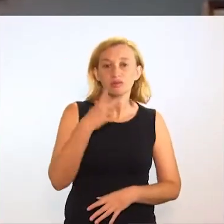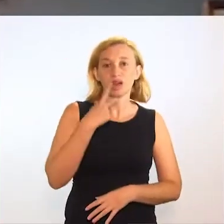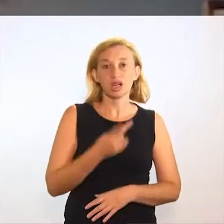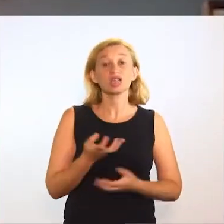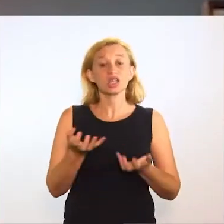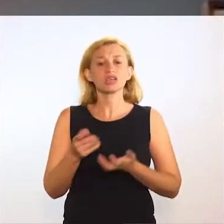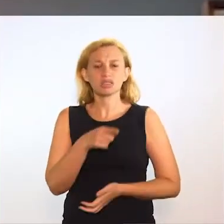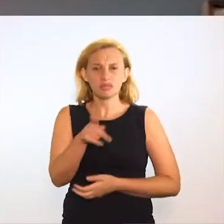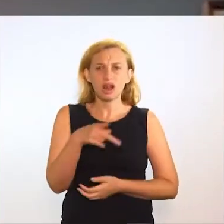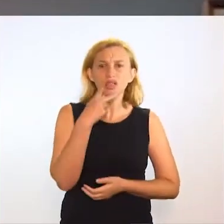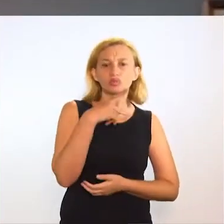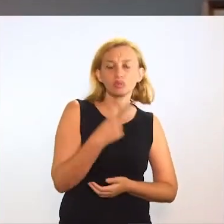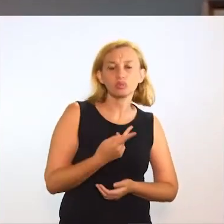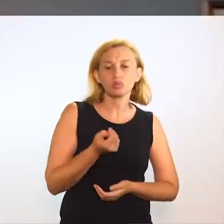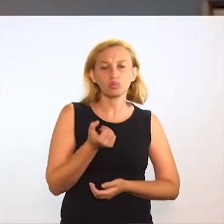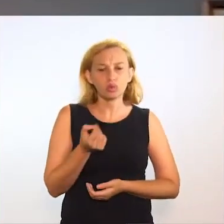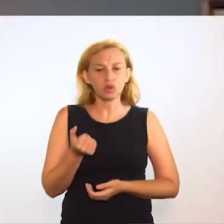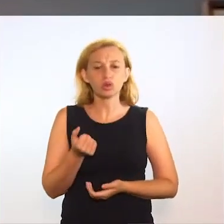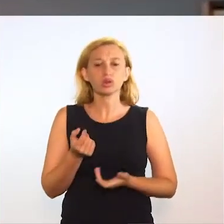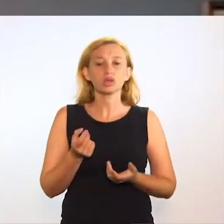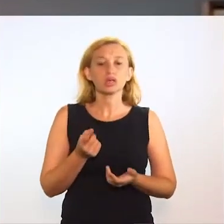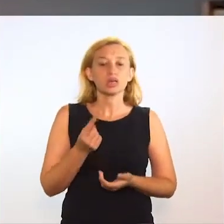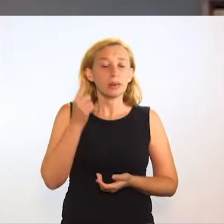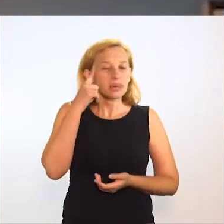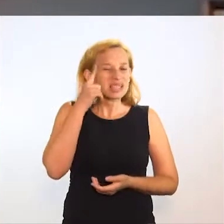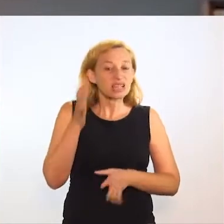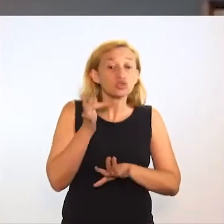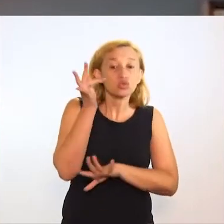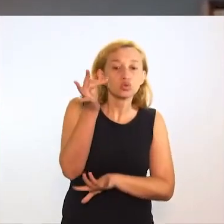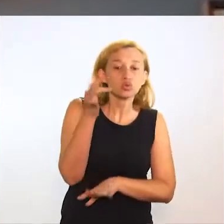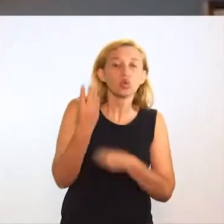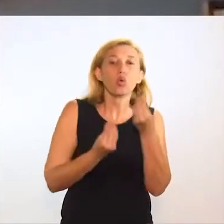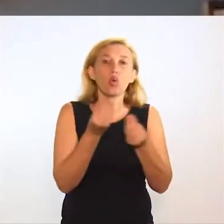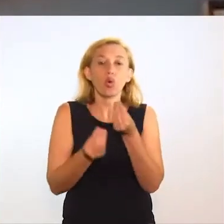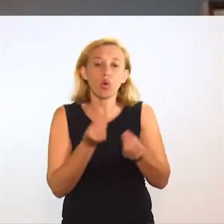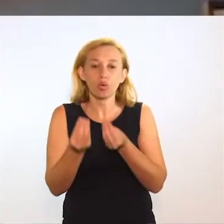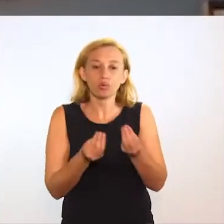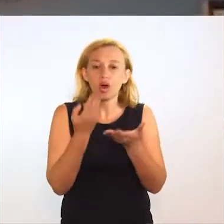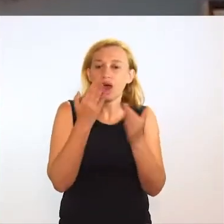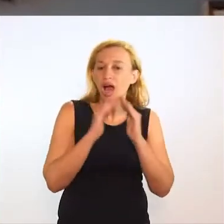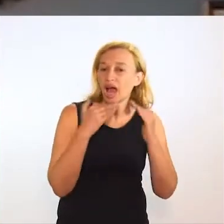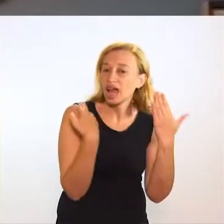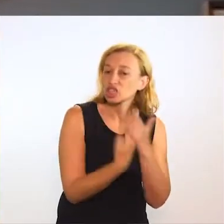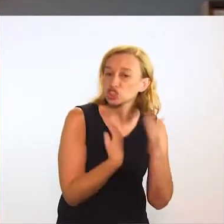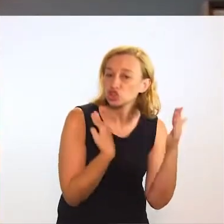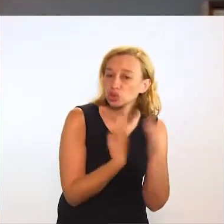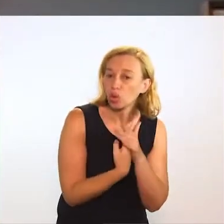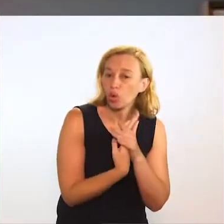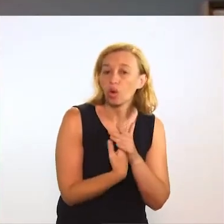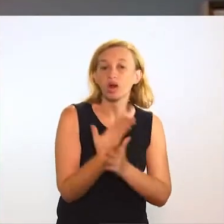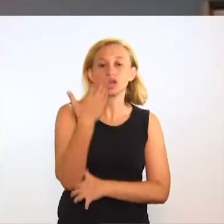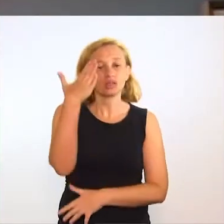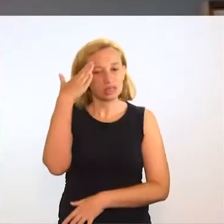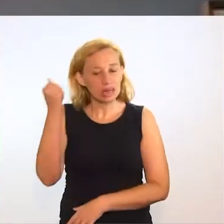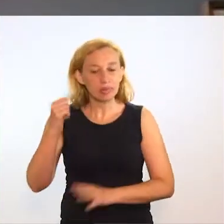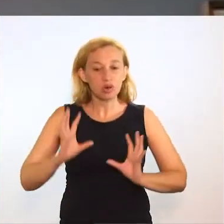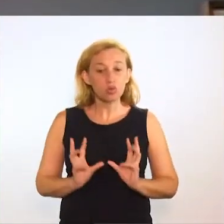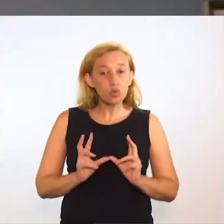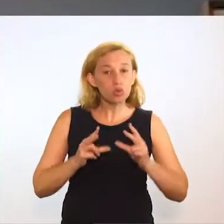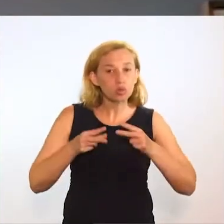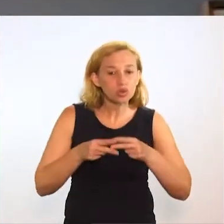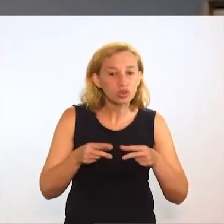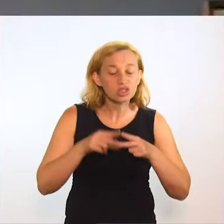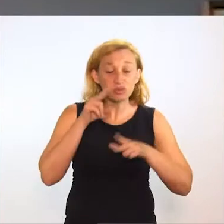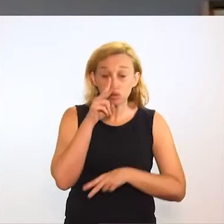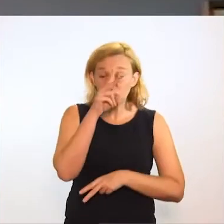estava comentando. Queria que você falasse um pouquinho sobre a sua perspectiva de futuro, assim, como a escola de